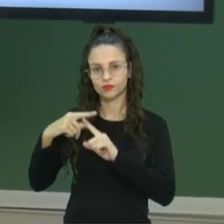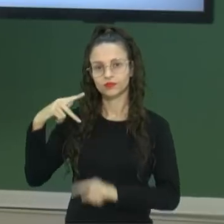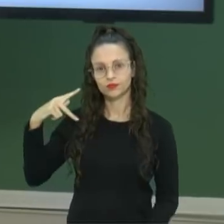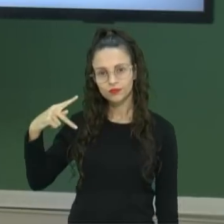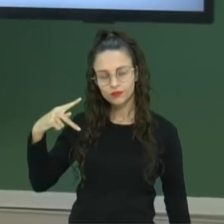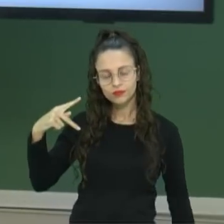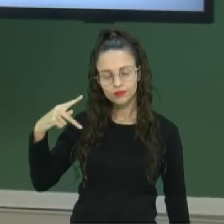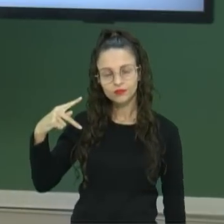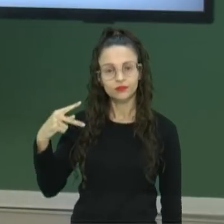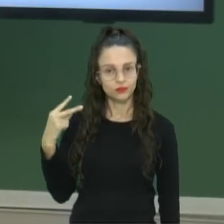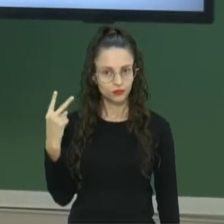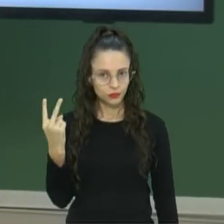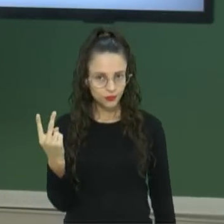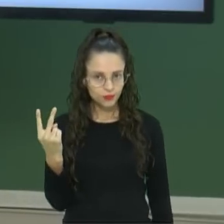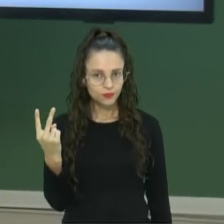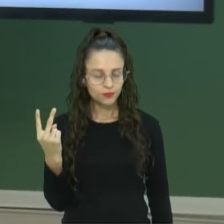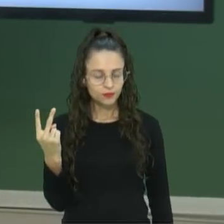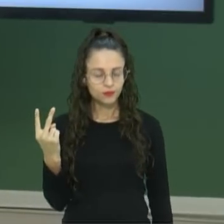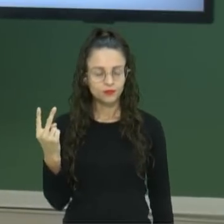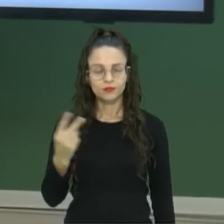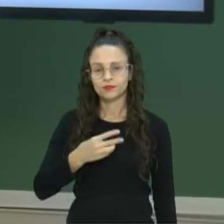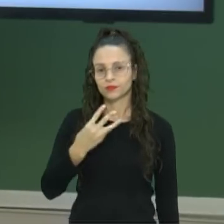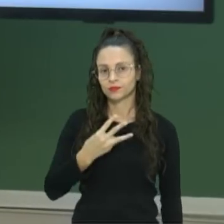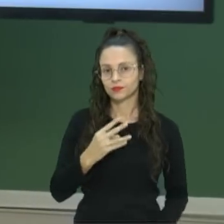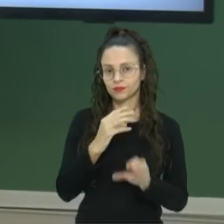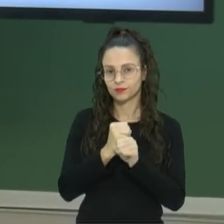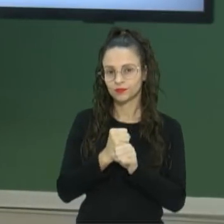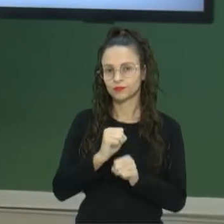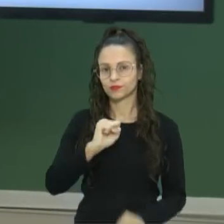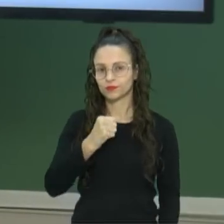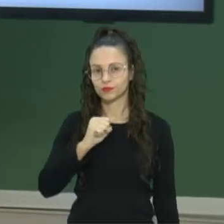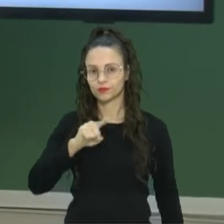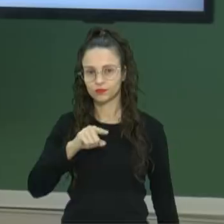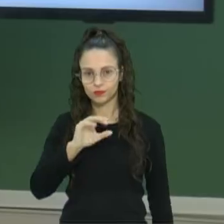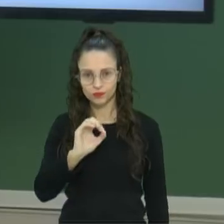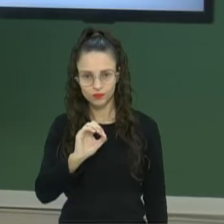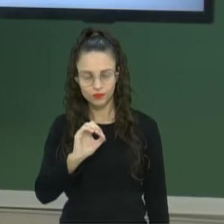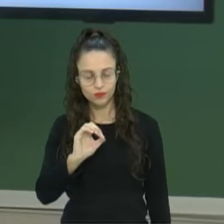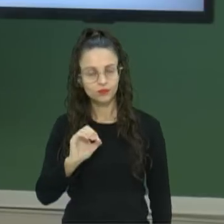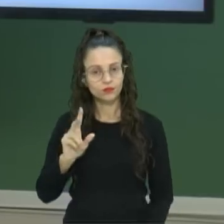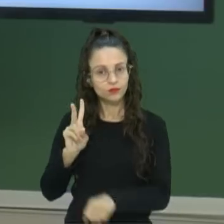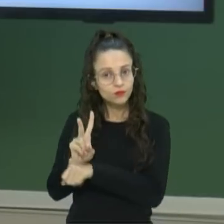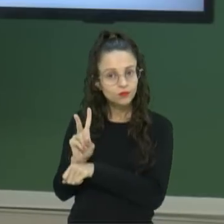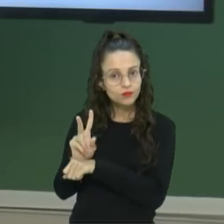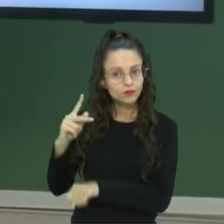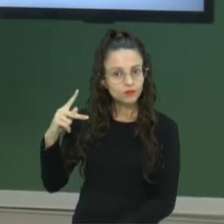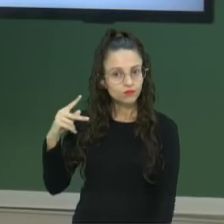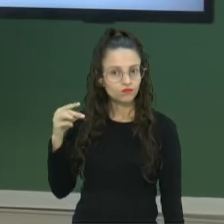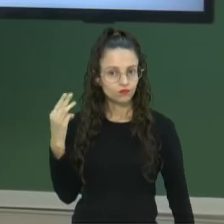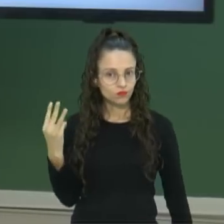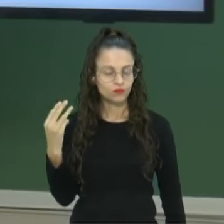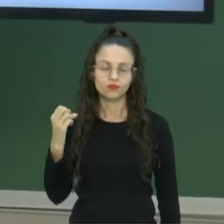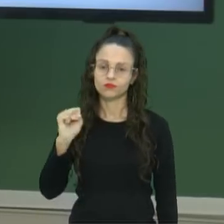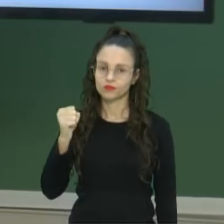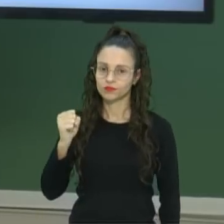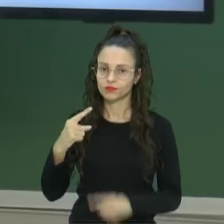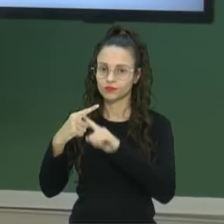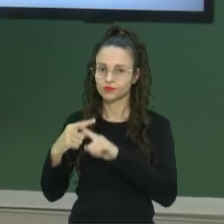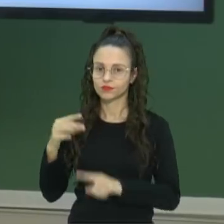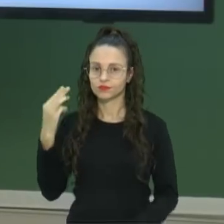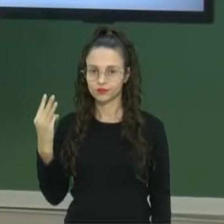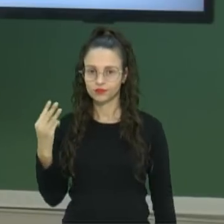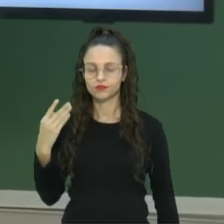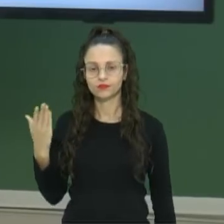peso dele, que é 2. Terceira nota, tirou 8. Cuidado que o peso desse é 3. Então, 8 vezes 3. Mais